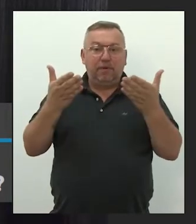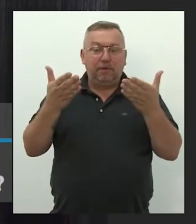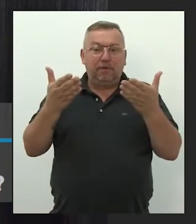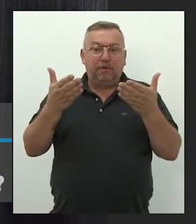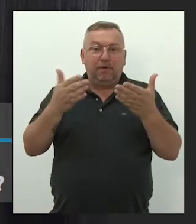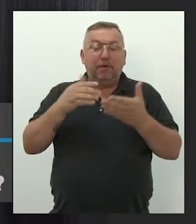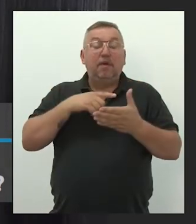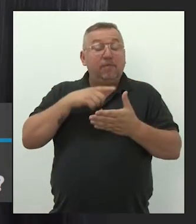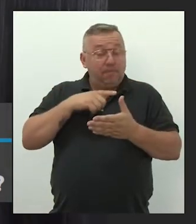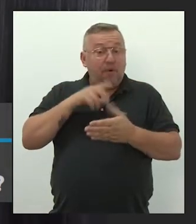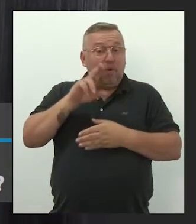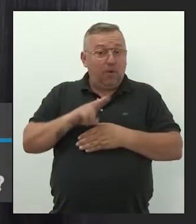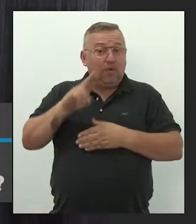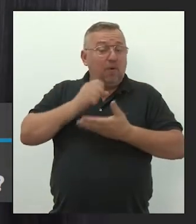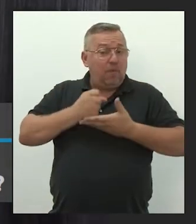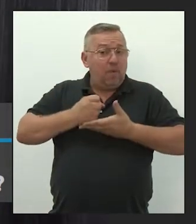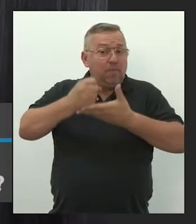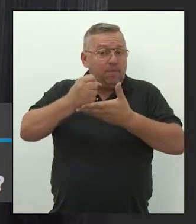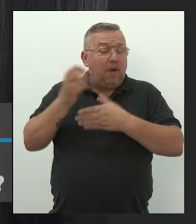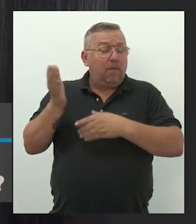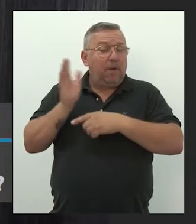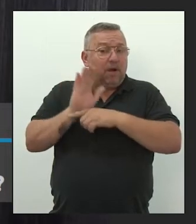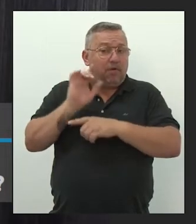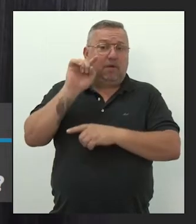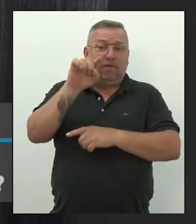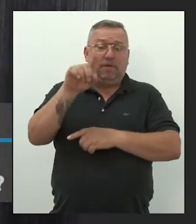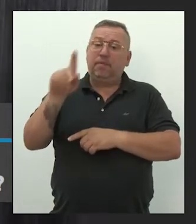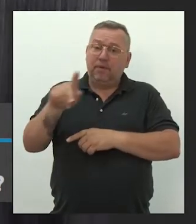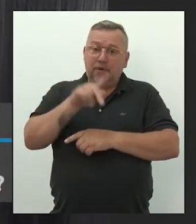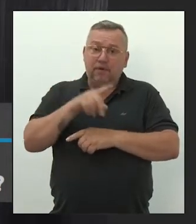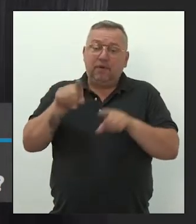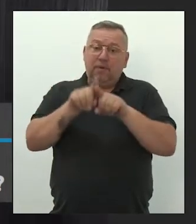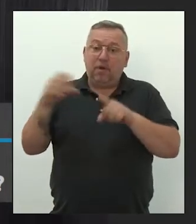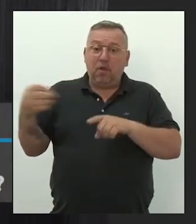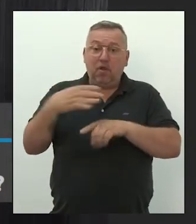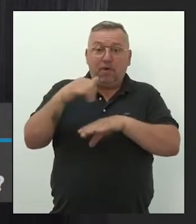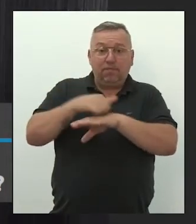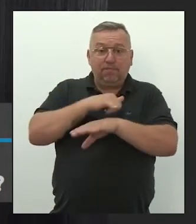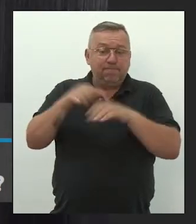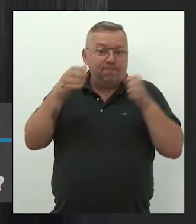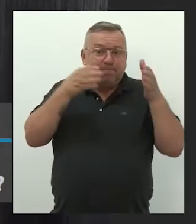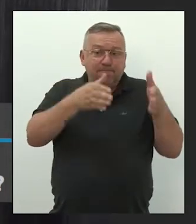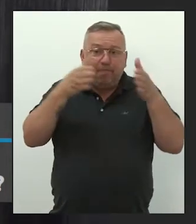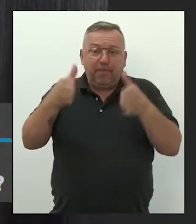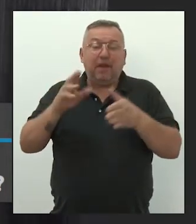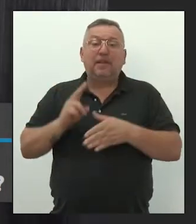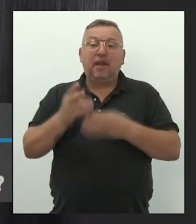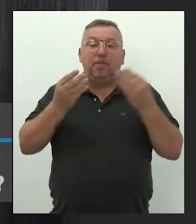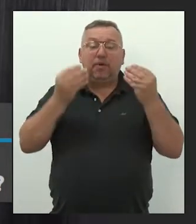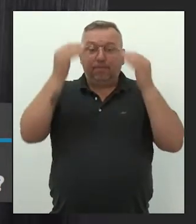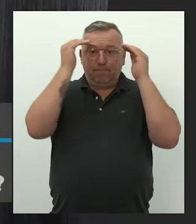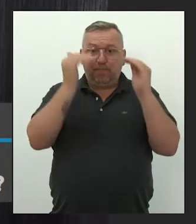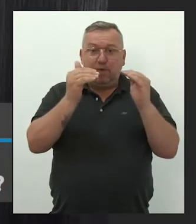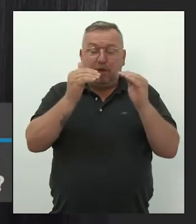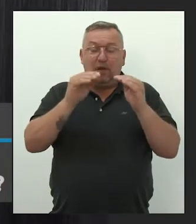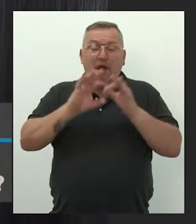agora, ele sirva como apoio para vocês, professores, com novas estratégias, novas abordagens, sempre respeitando a